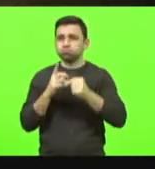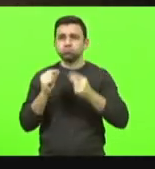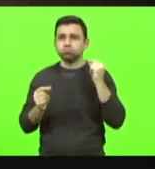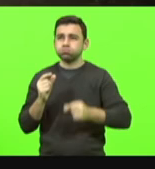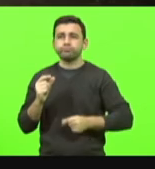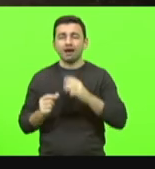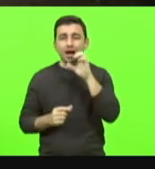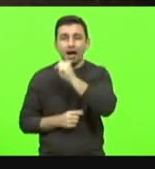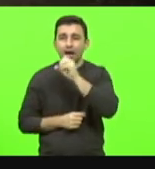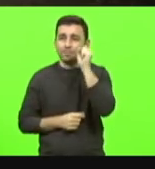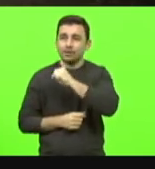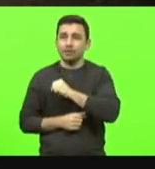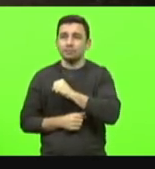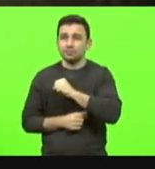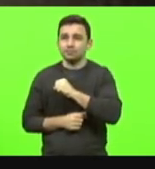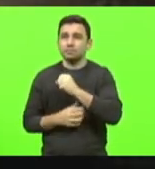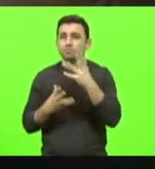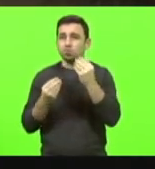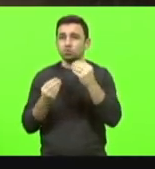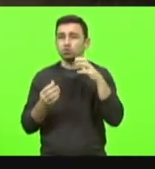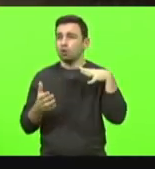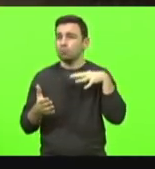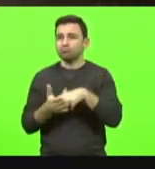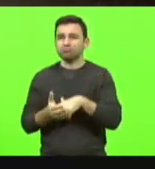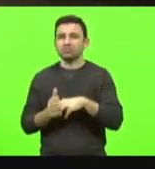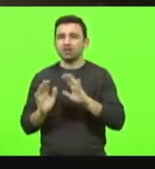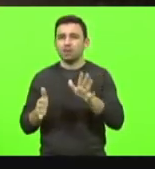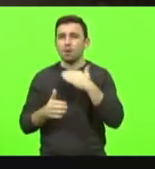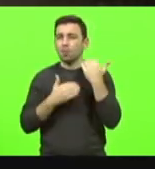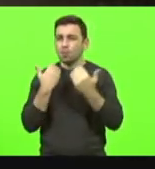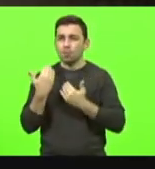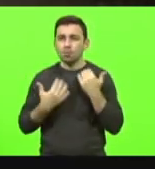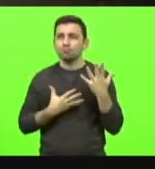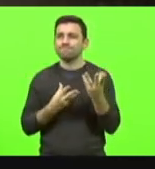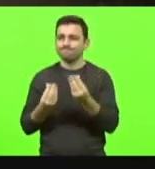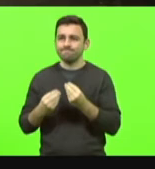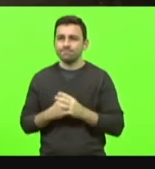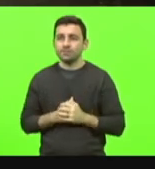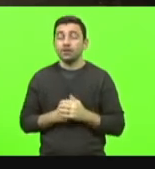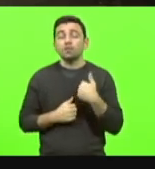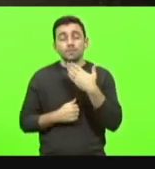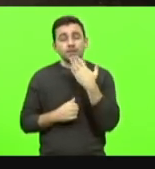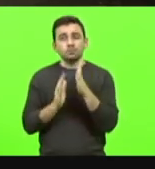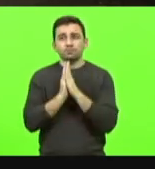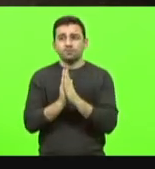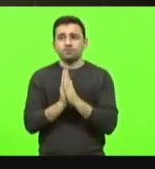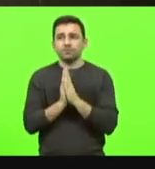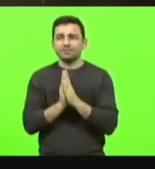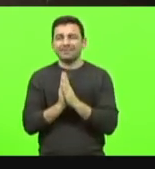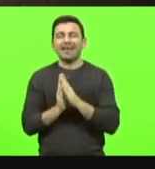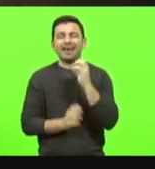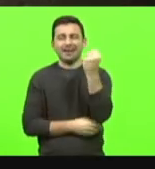passam. Dá muito acidente, vidas já se perderam. Então eu faço esse apelo aqui de plenário. É uma situação